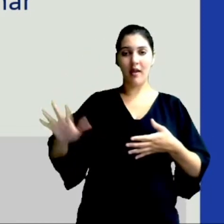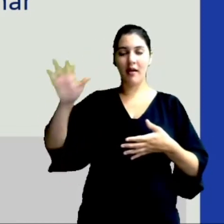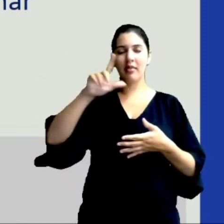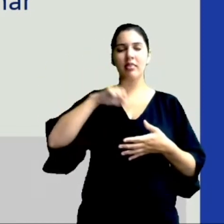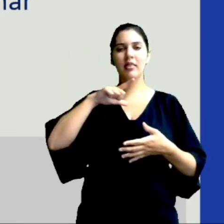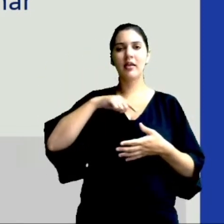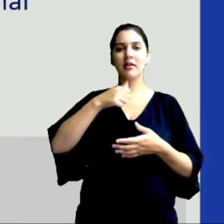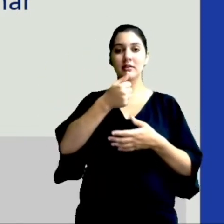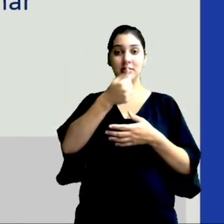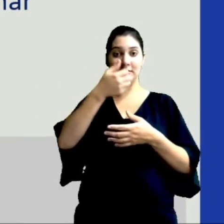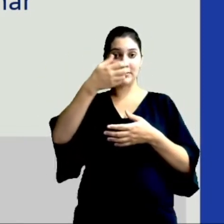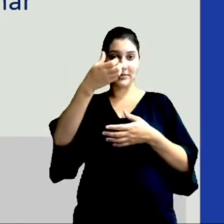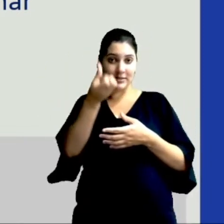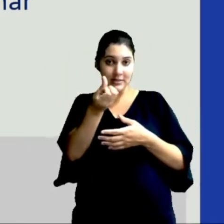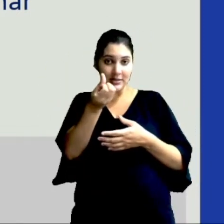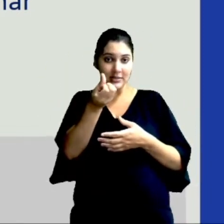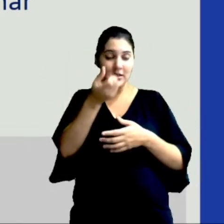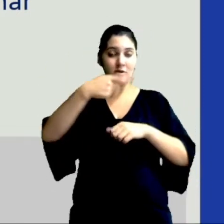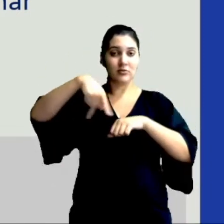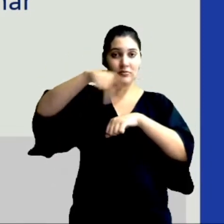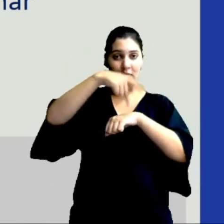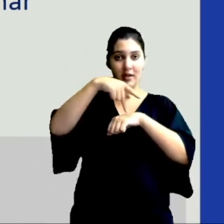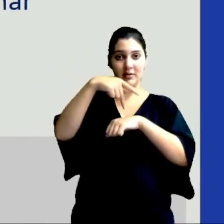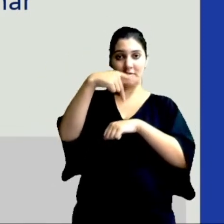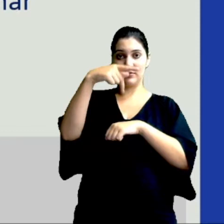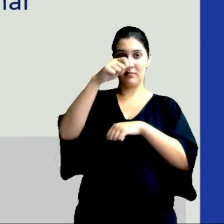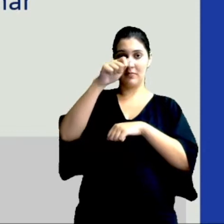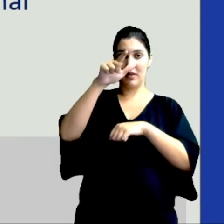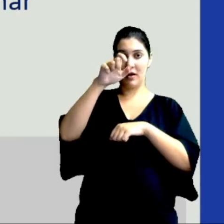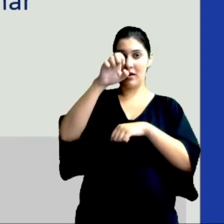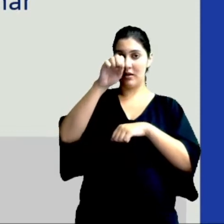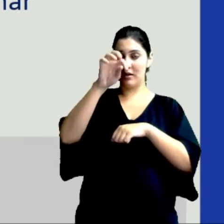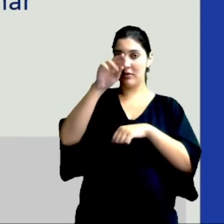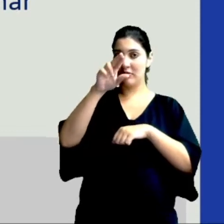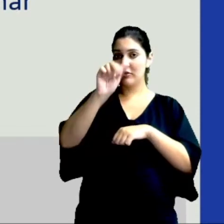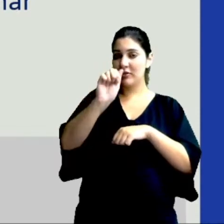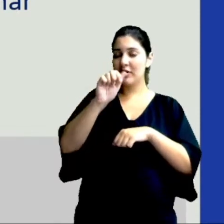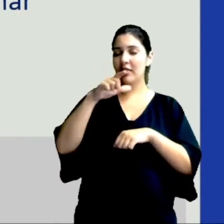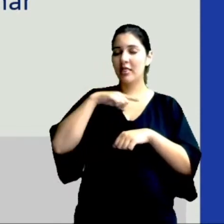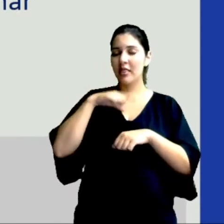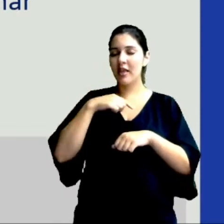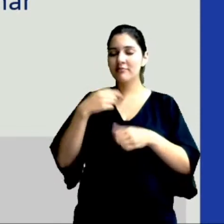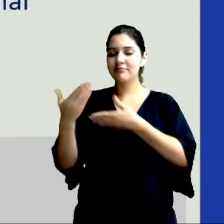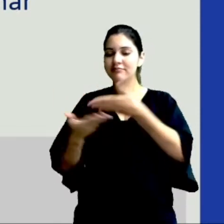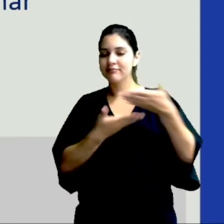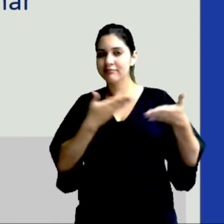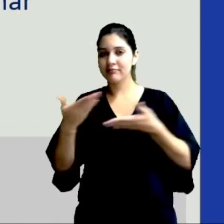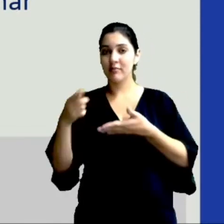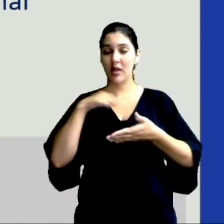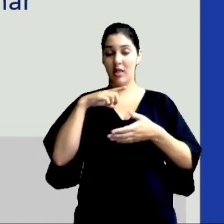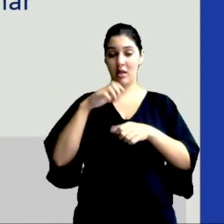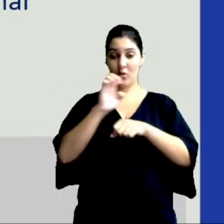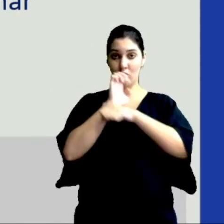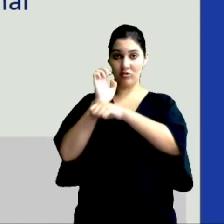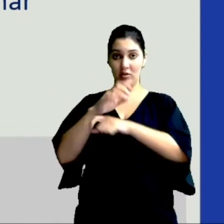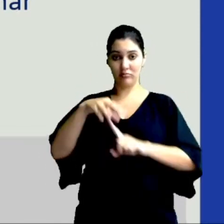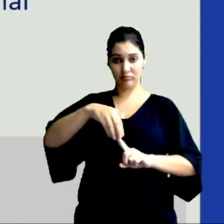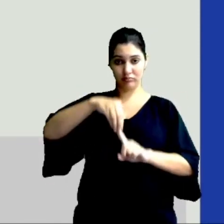países, além da Palestina, que depende de negociações em curso para se tornar um Estado